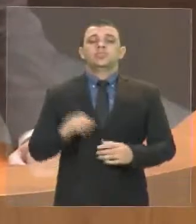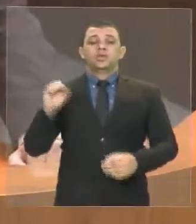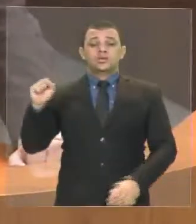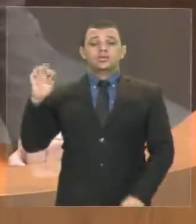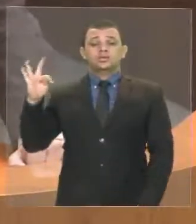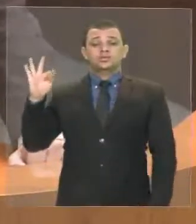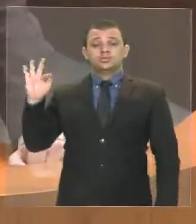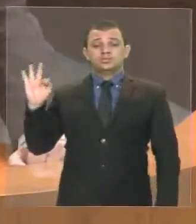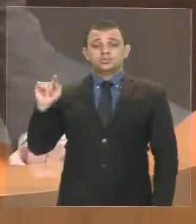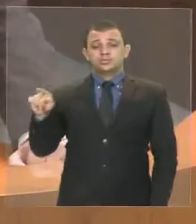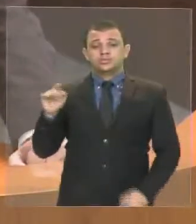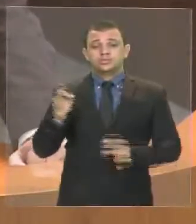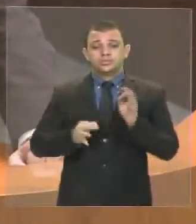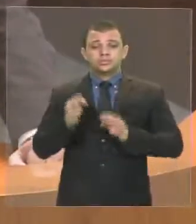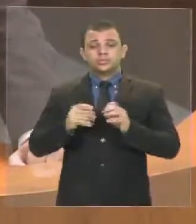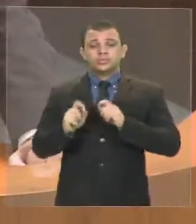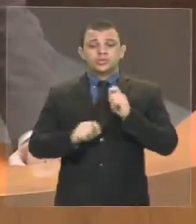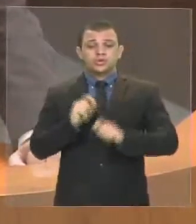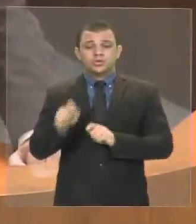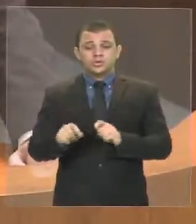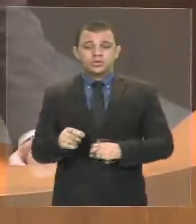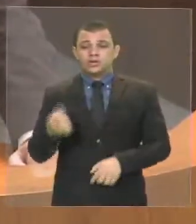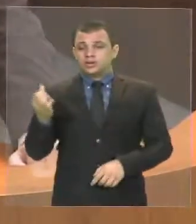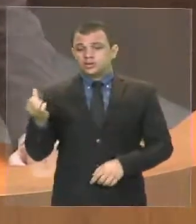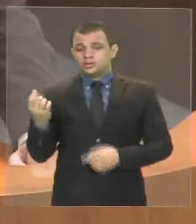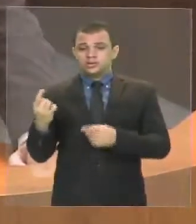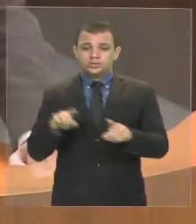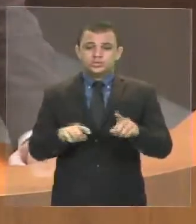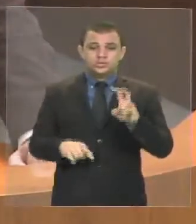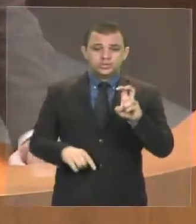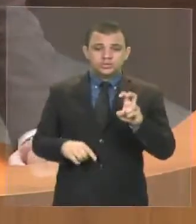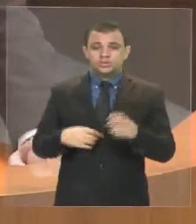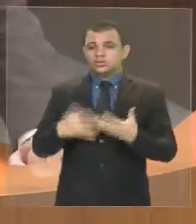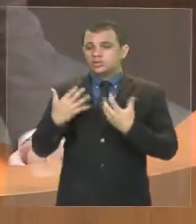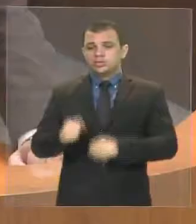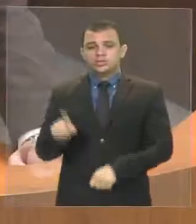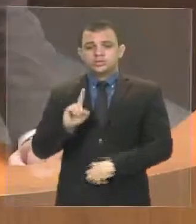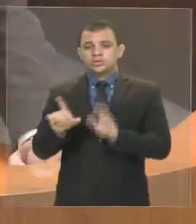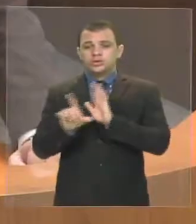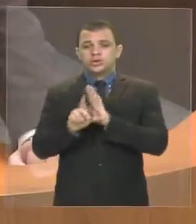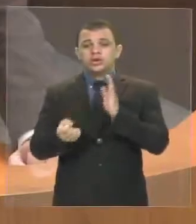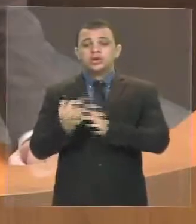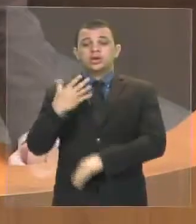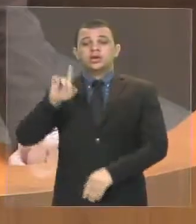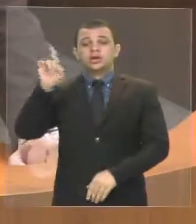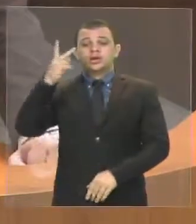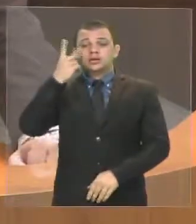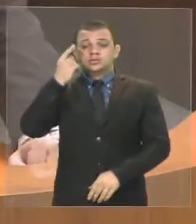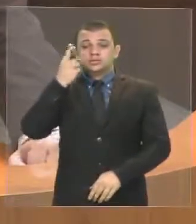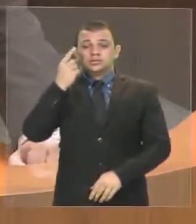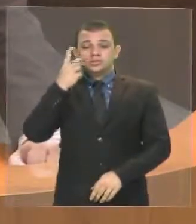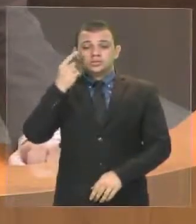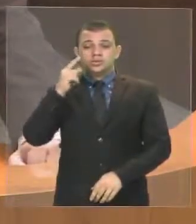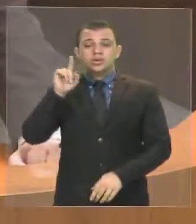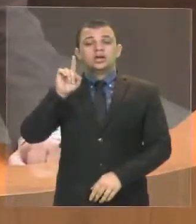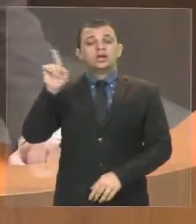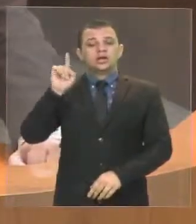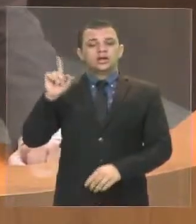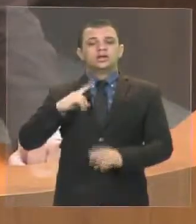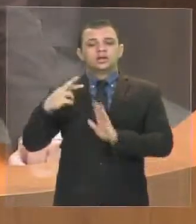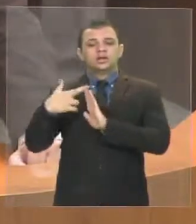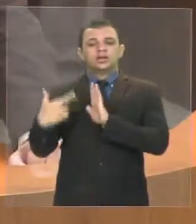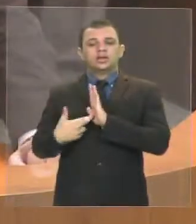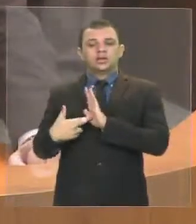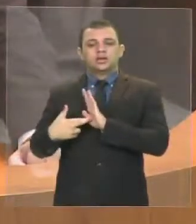presidente, julgou por 6-5 inconstitucional a lei criada no Ceará, que regulamenta a vaquejada naquele estado e